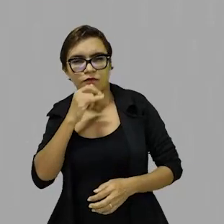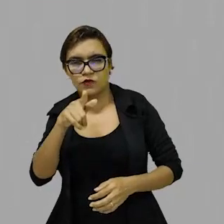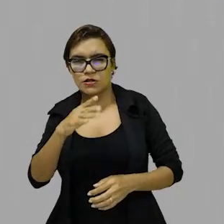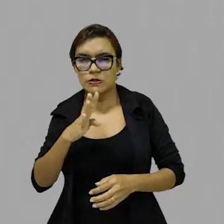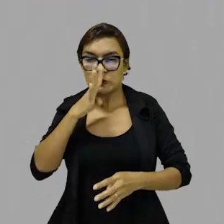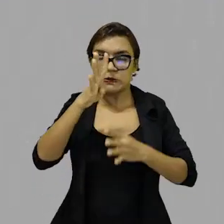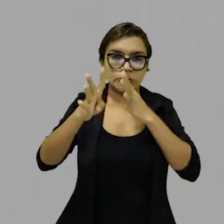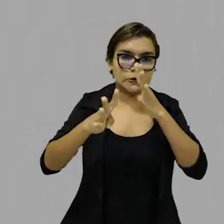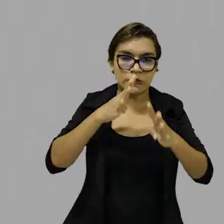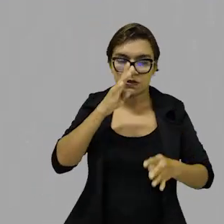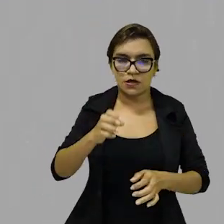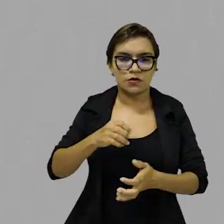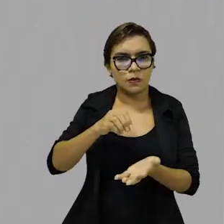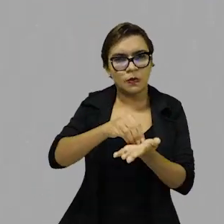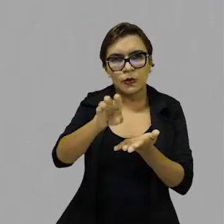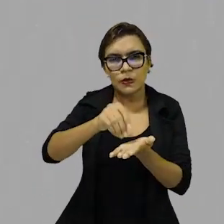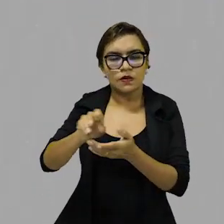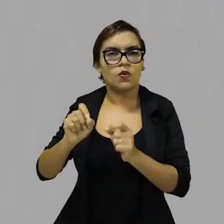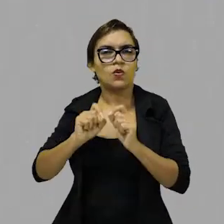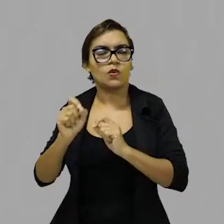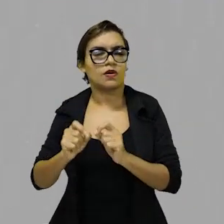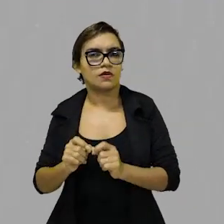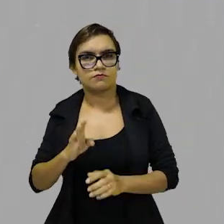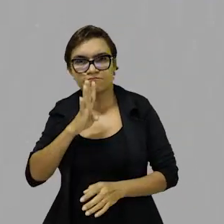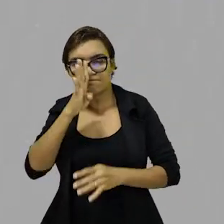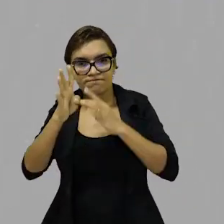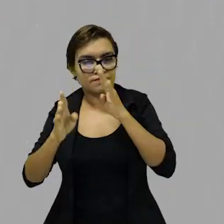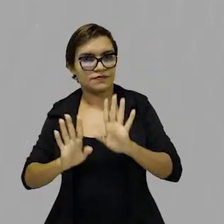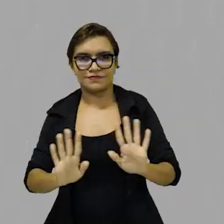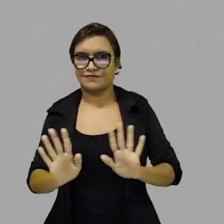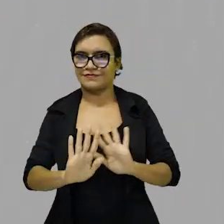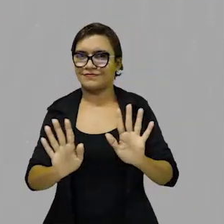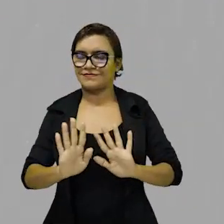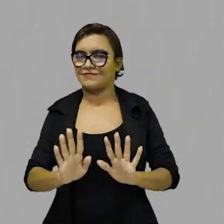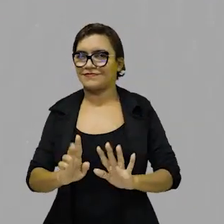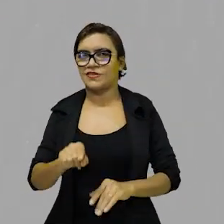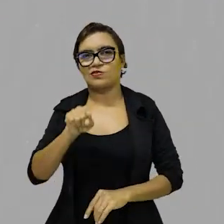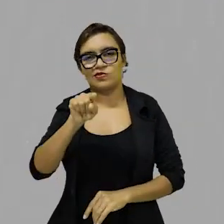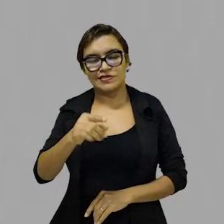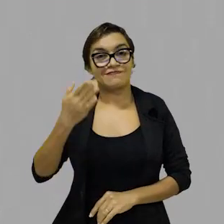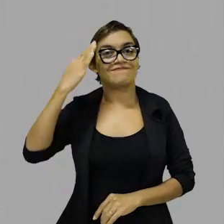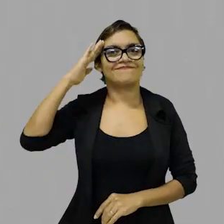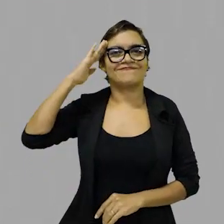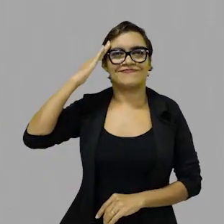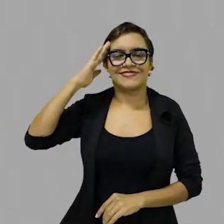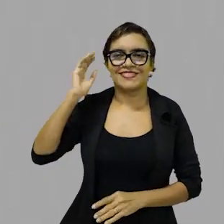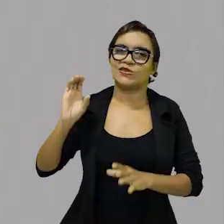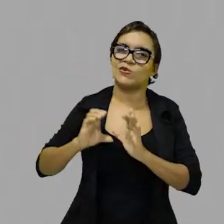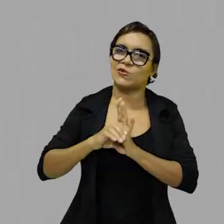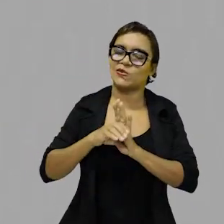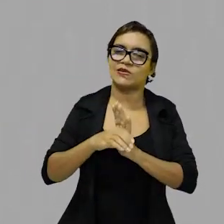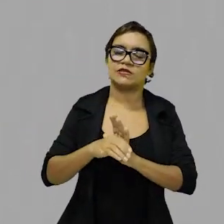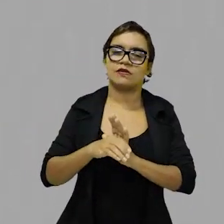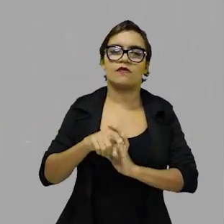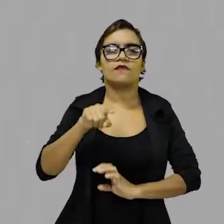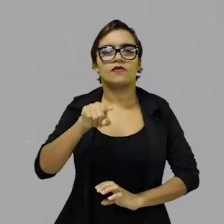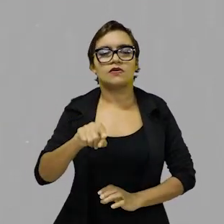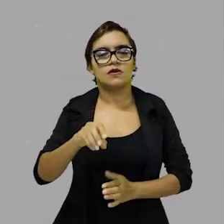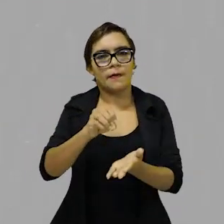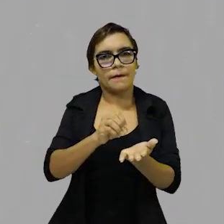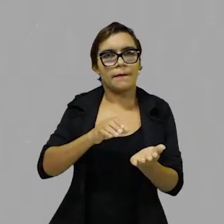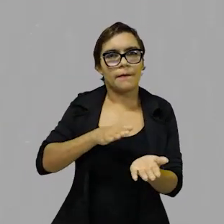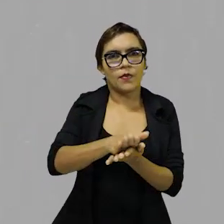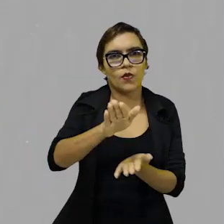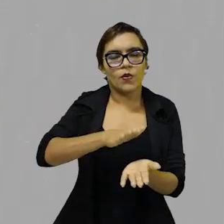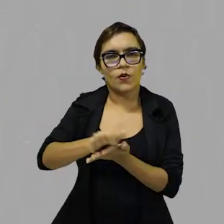nessas publicações dramáticas. Professor, não exagero, isso sou eu. Pronto, acabou de você entender o conceito. Você publica alguma coisa em alguma